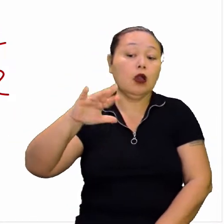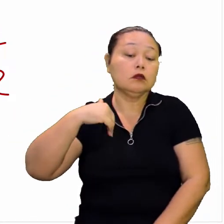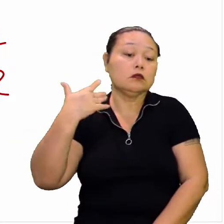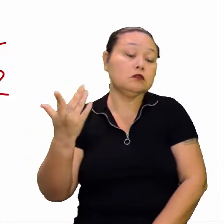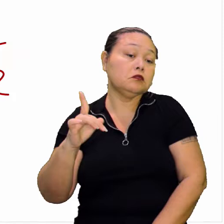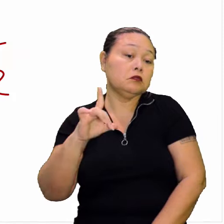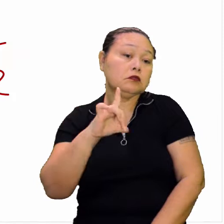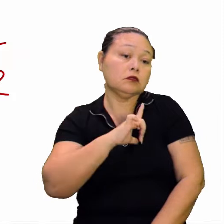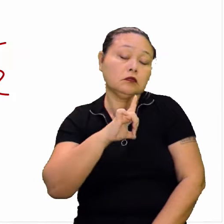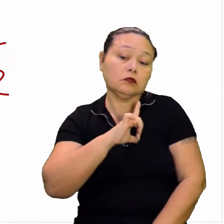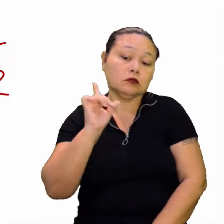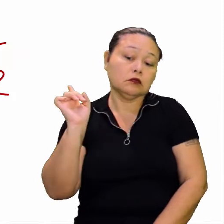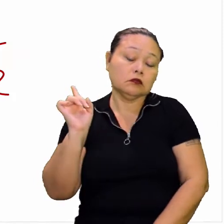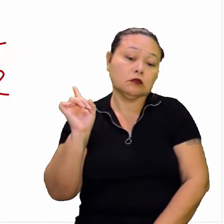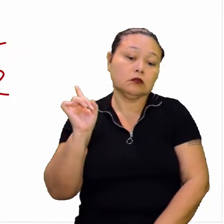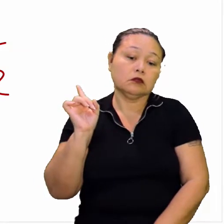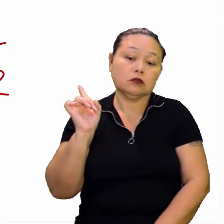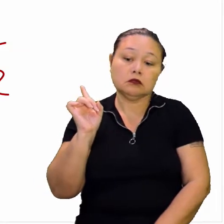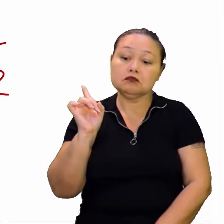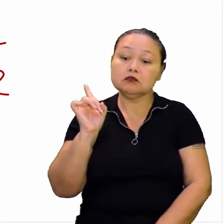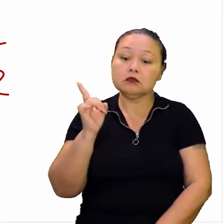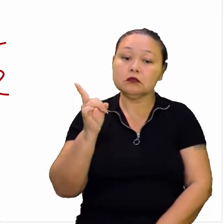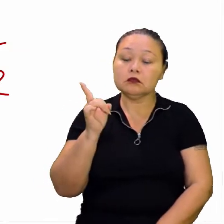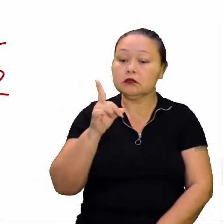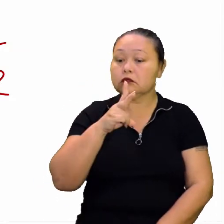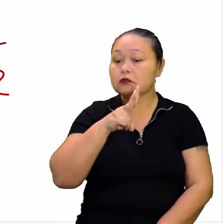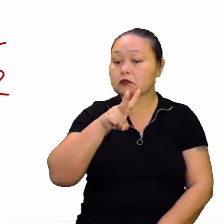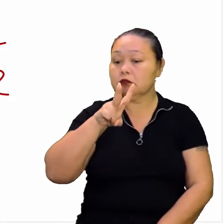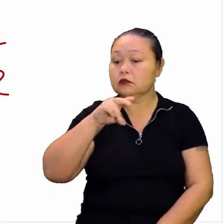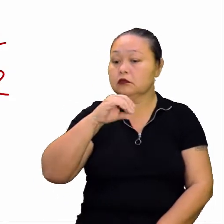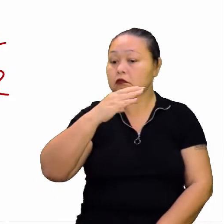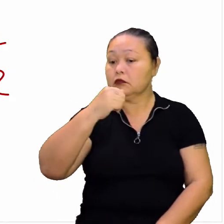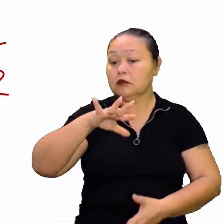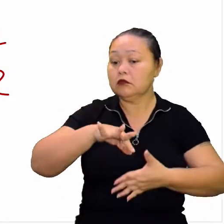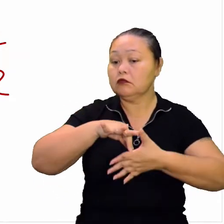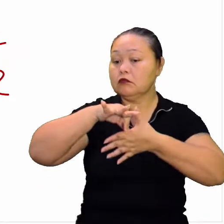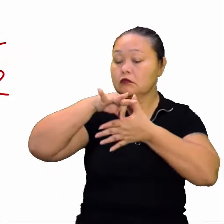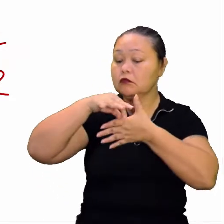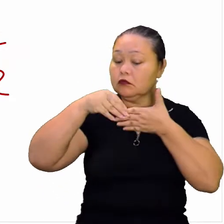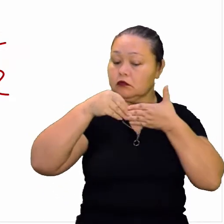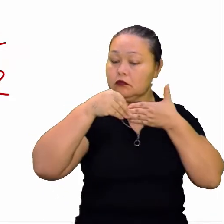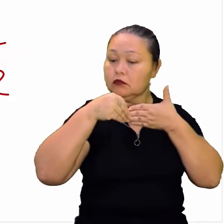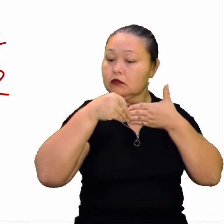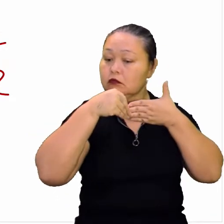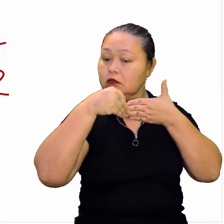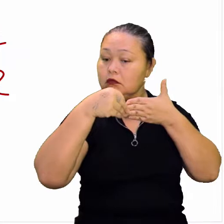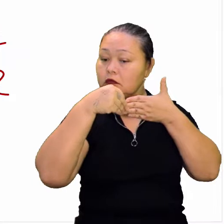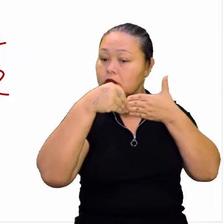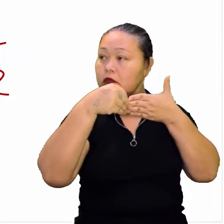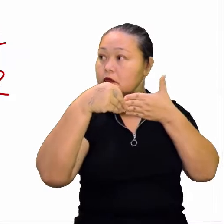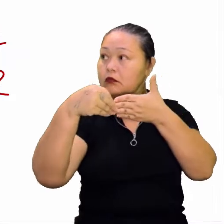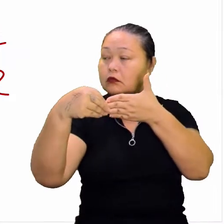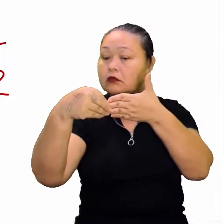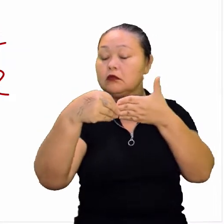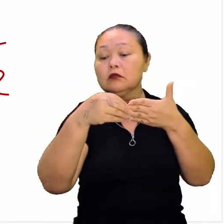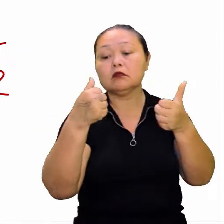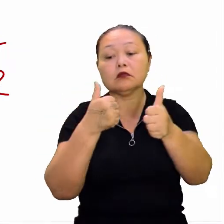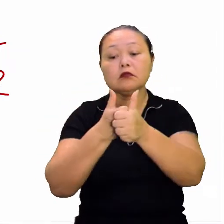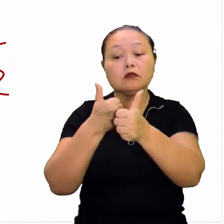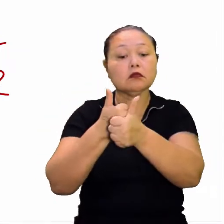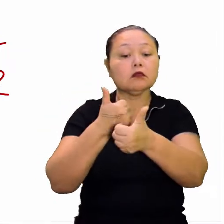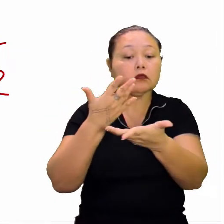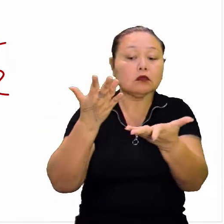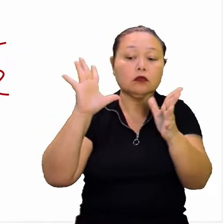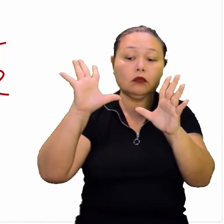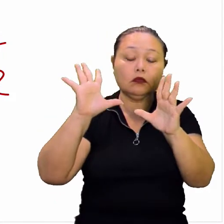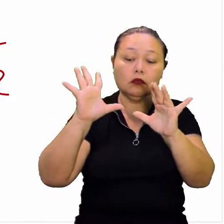tendo essa vocação, essa liderança de conduzir, de tentar